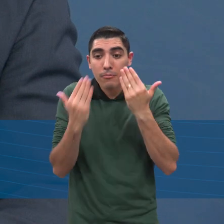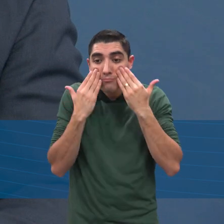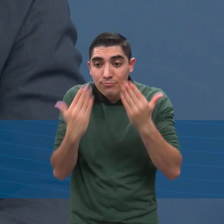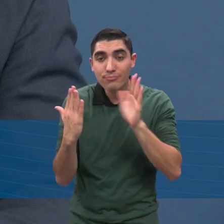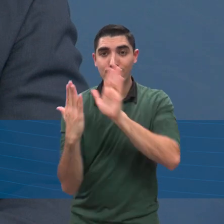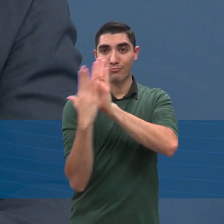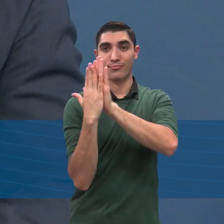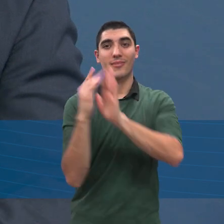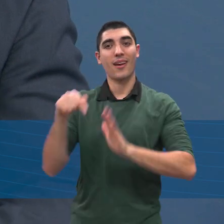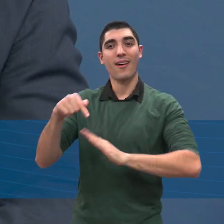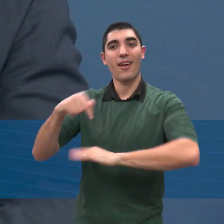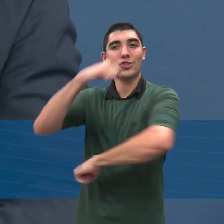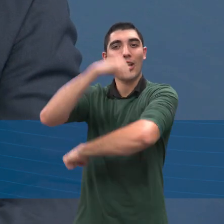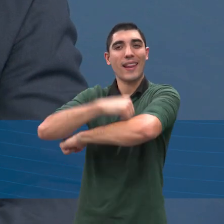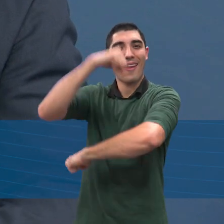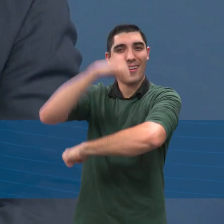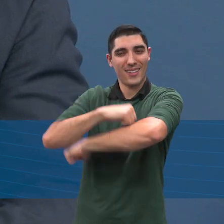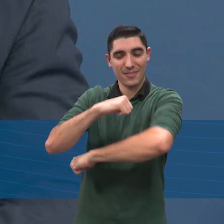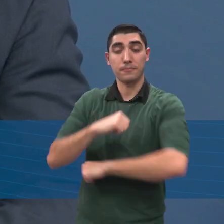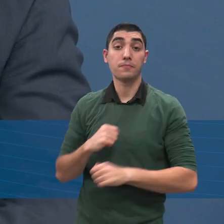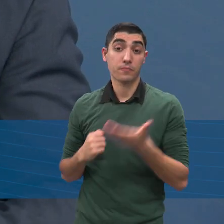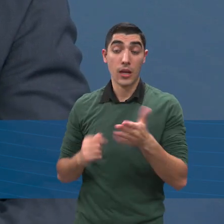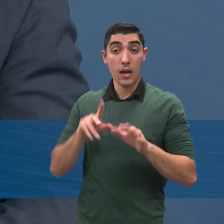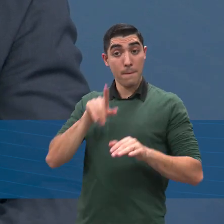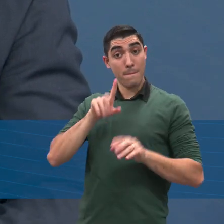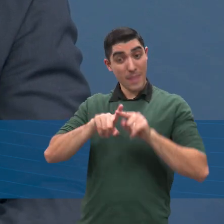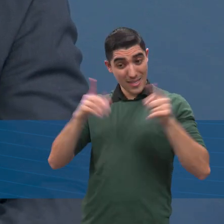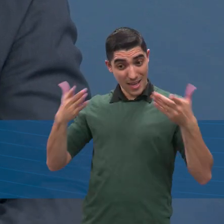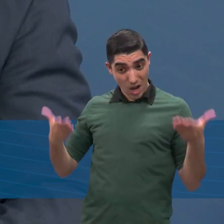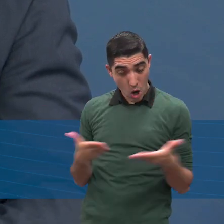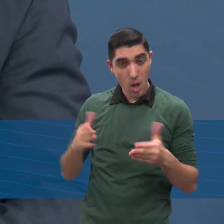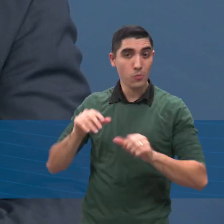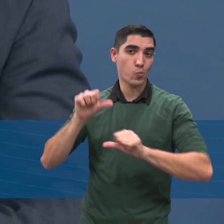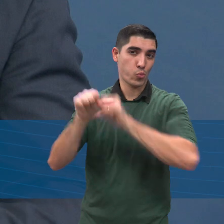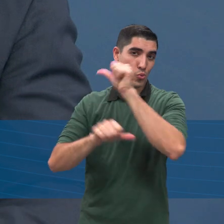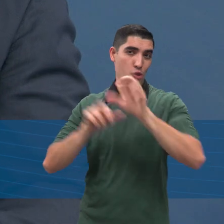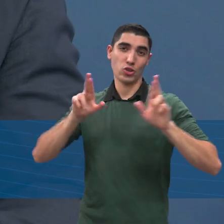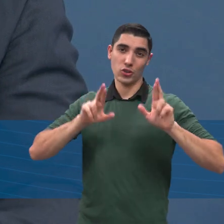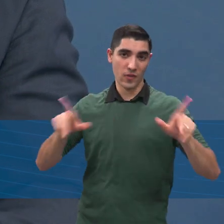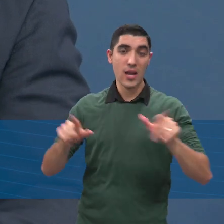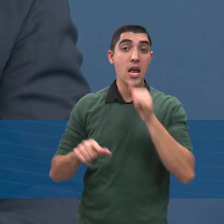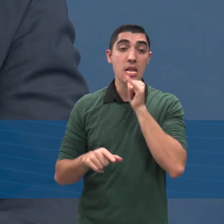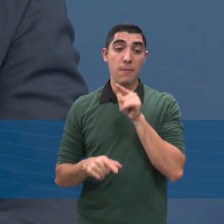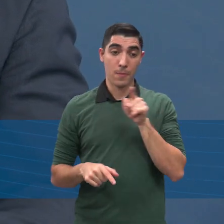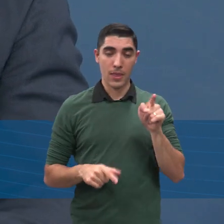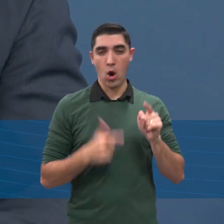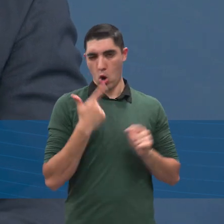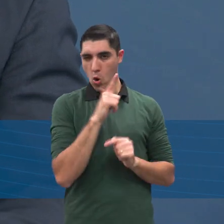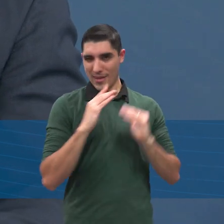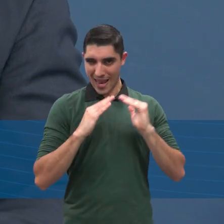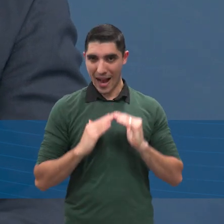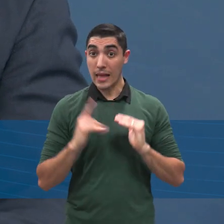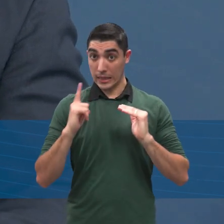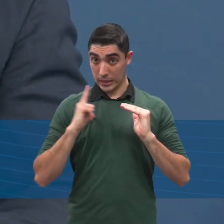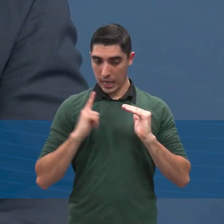casa, ela sofreu alterações, né? No caso da casa que tinha a varanda,